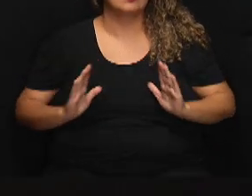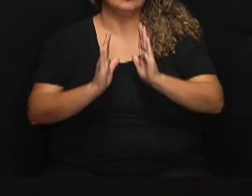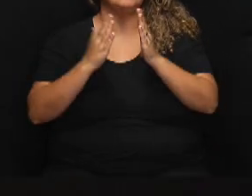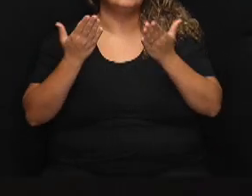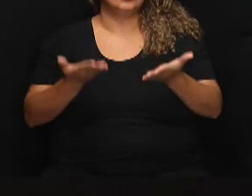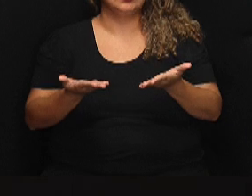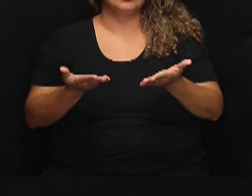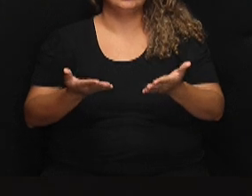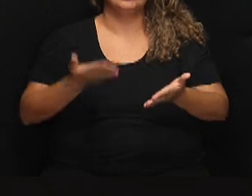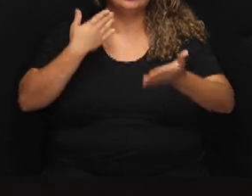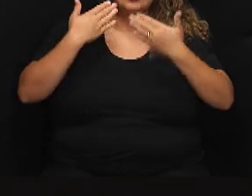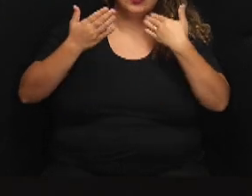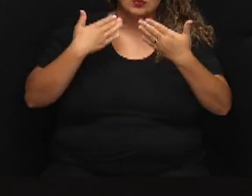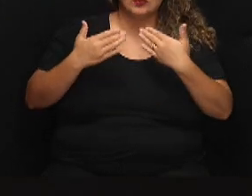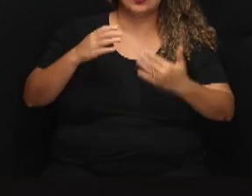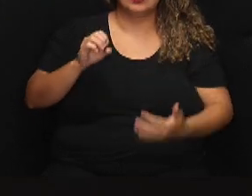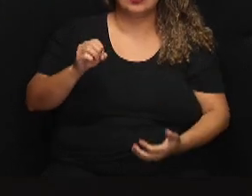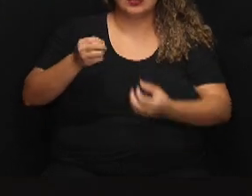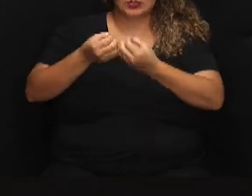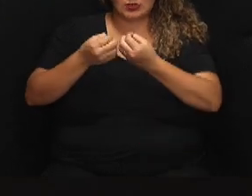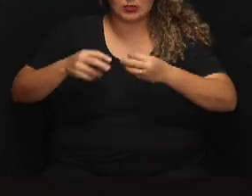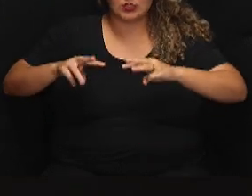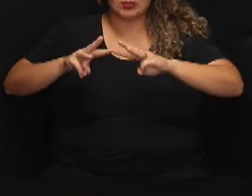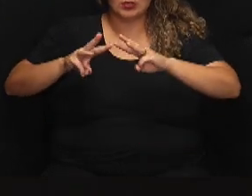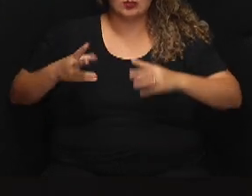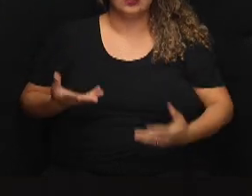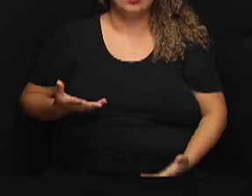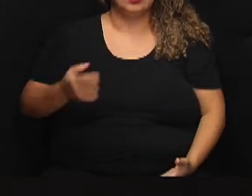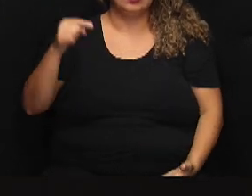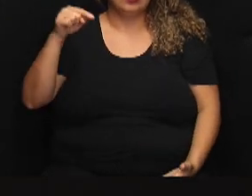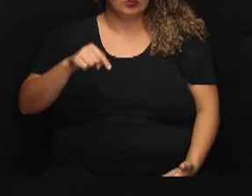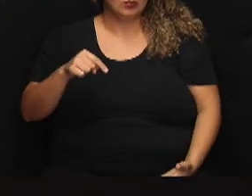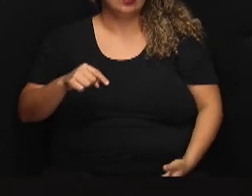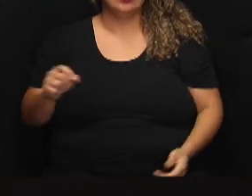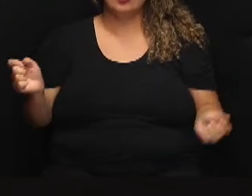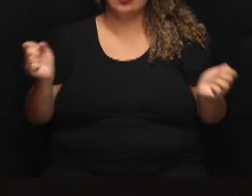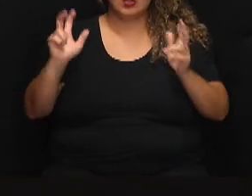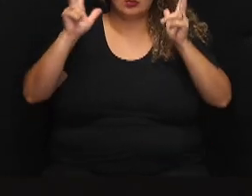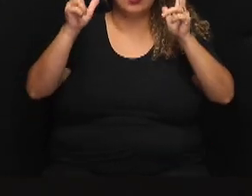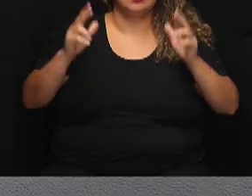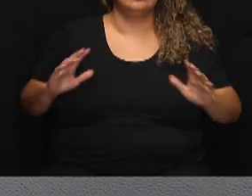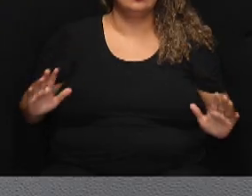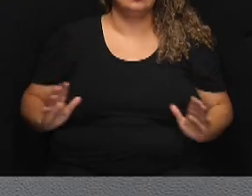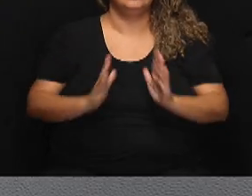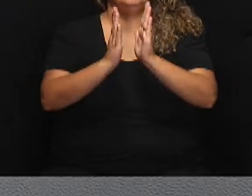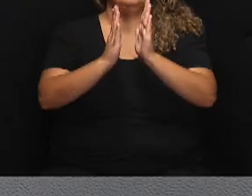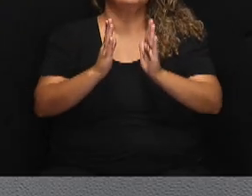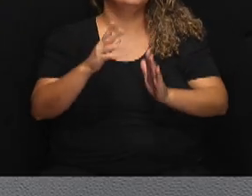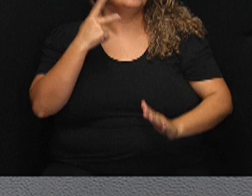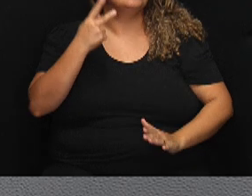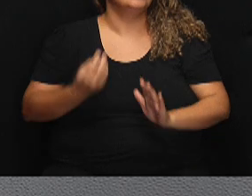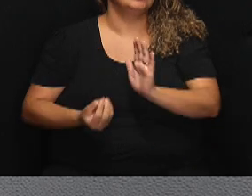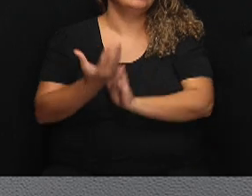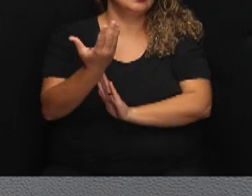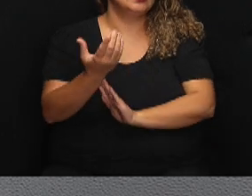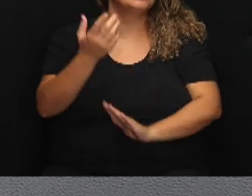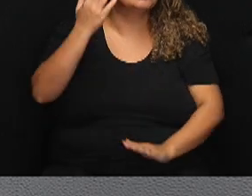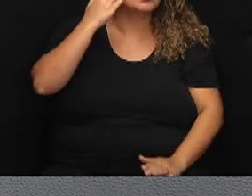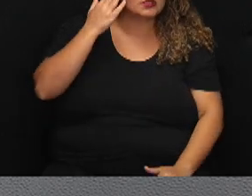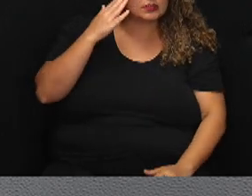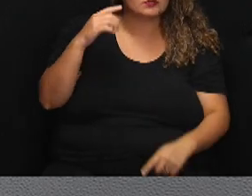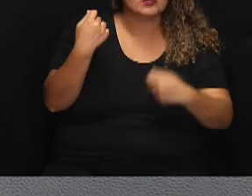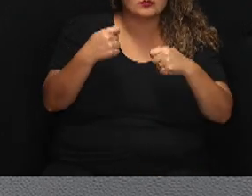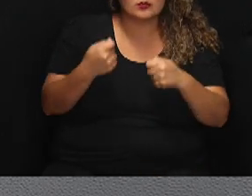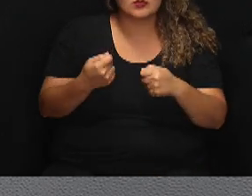gente teve uma conversa na ONU, né, na UNAIDS, que foi o que disparou, né, essa frente parlamentar, e a gente entende que é muito necessário a gente estar